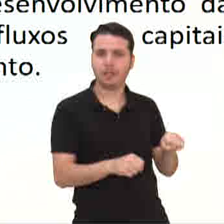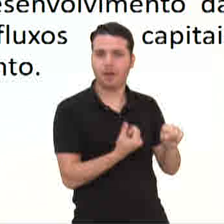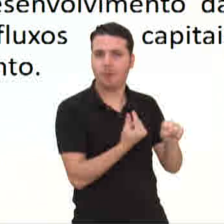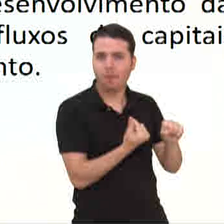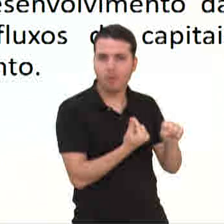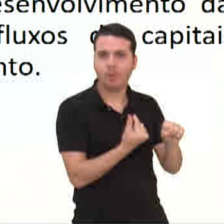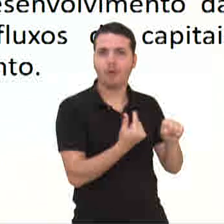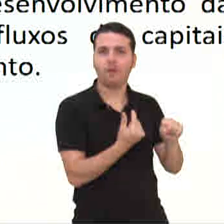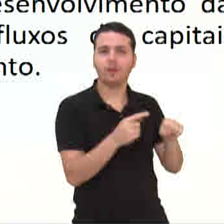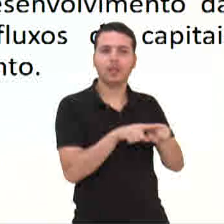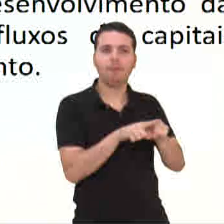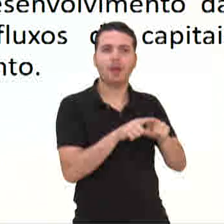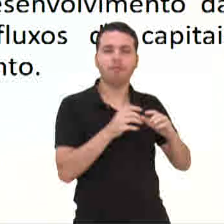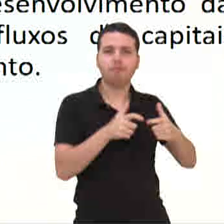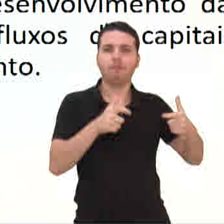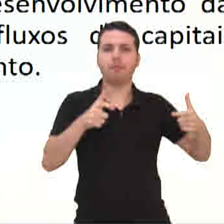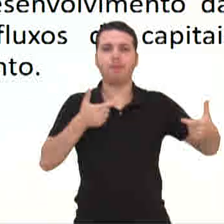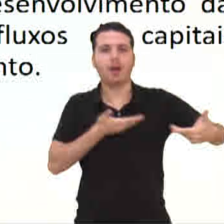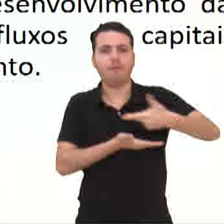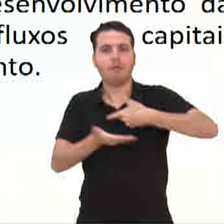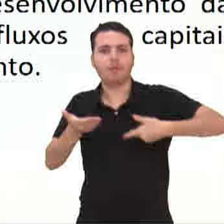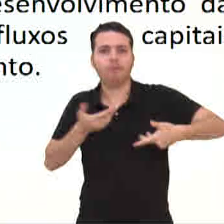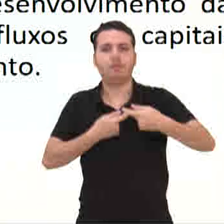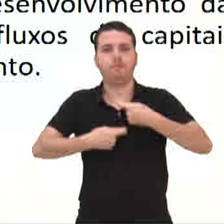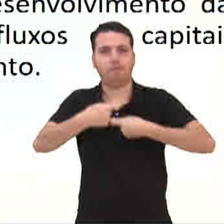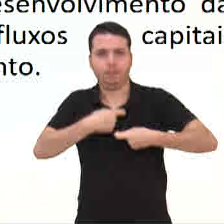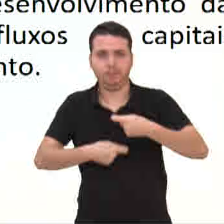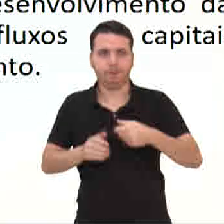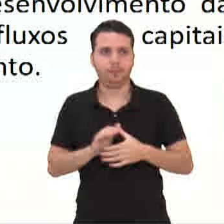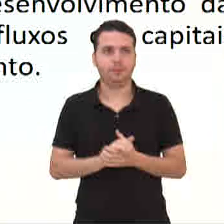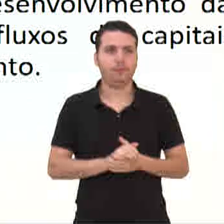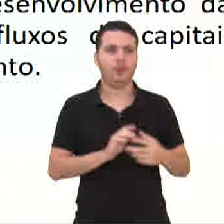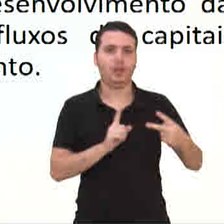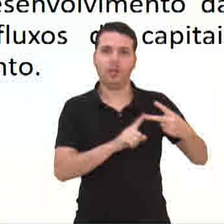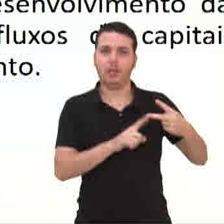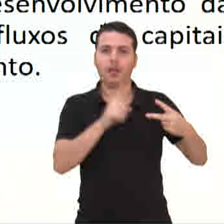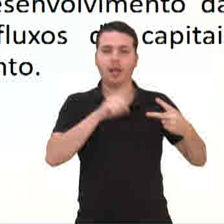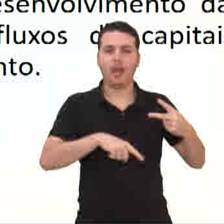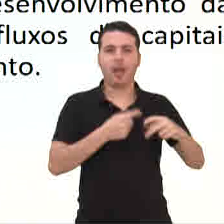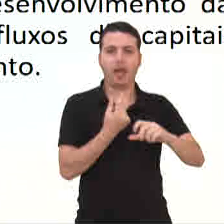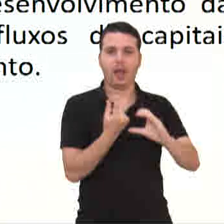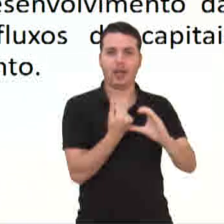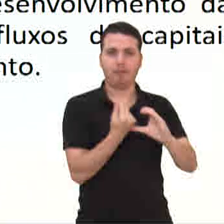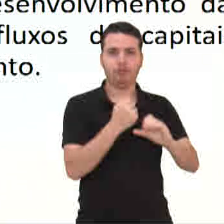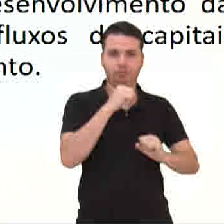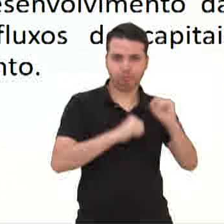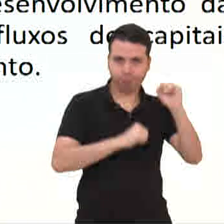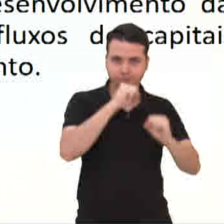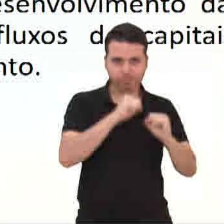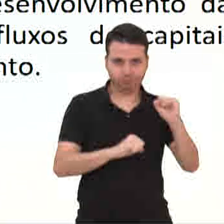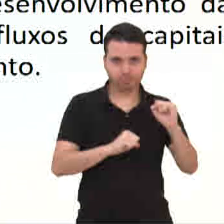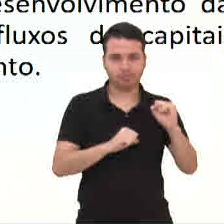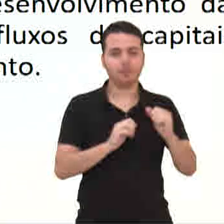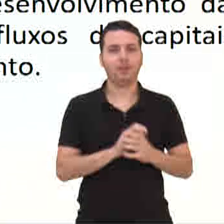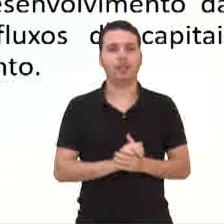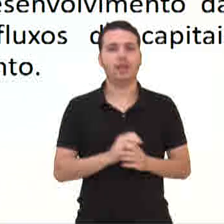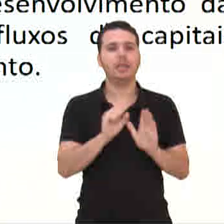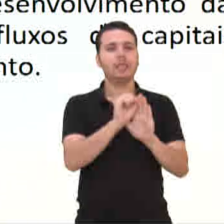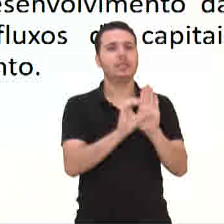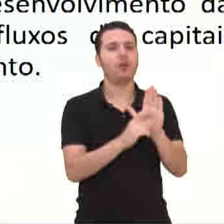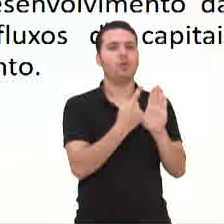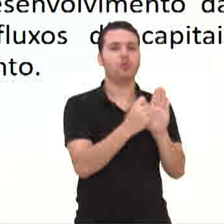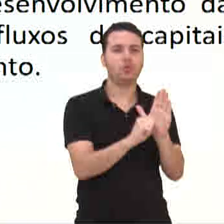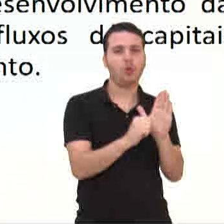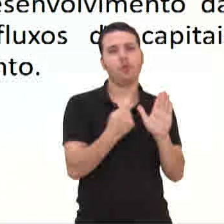das relações comerciais. Na segunda fase, então, nós tivemos o capitalismo industrial ou industrialismo, século XVIII e